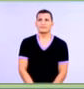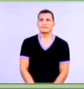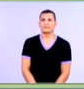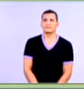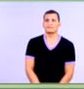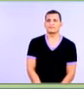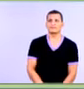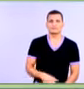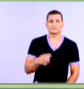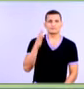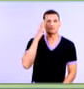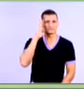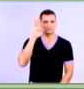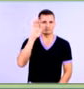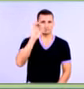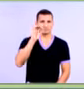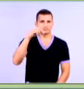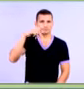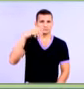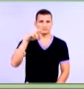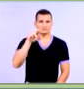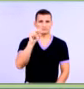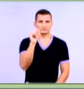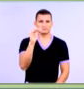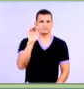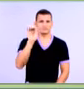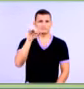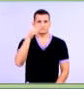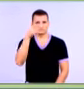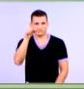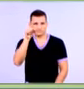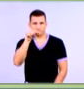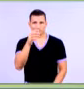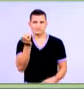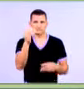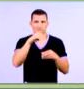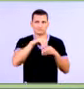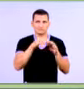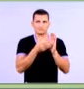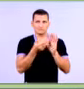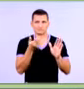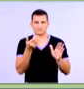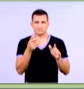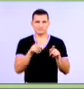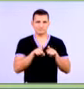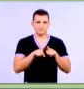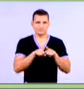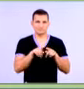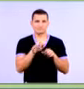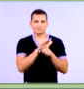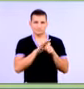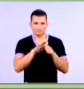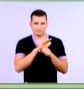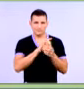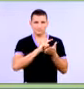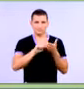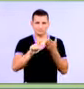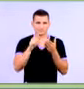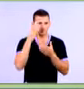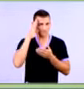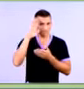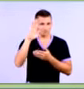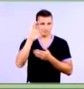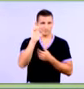as principais operações são insere e remove, as operações de cheia e vazia, principalmente numa alocação estática,